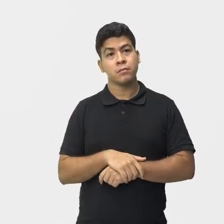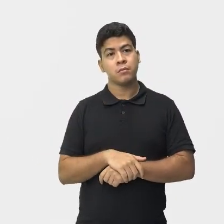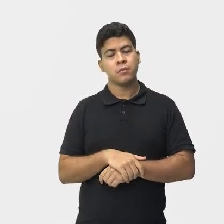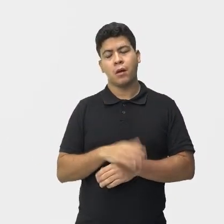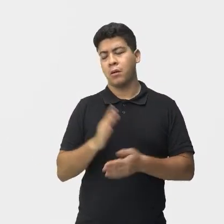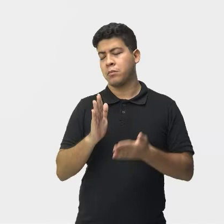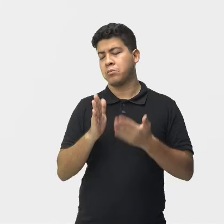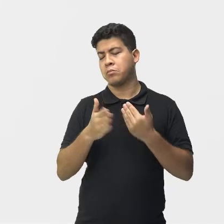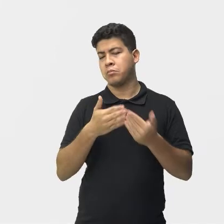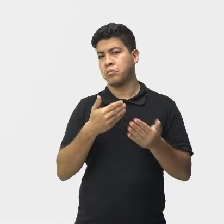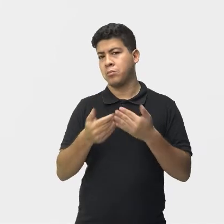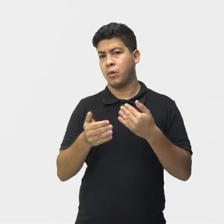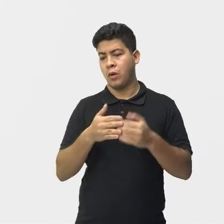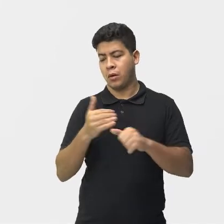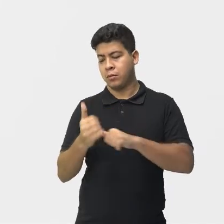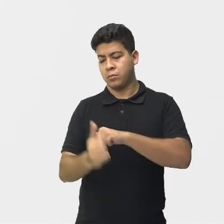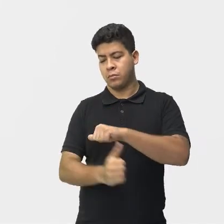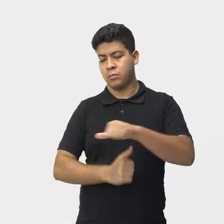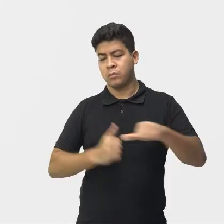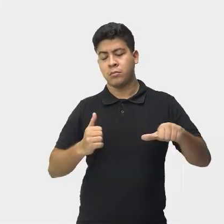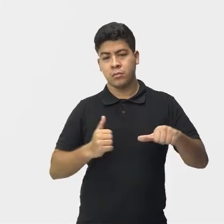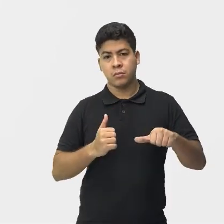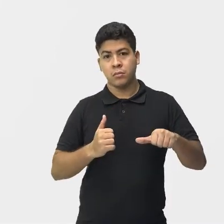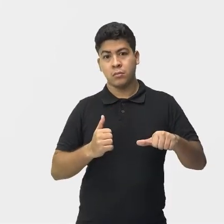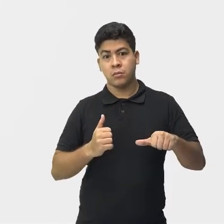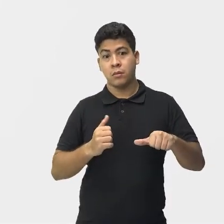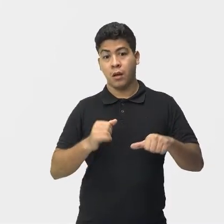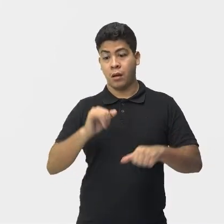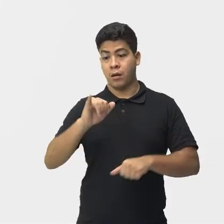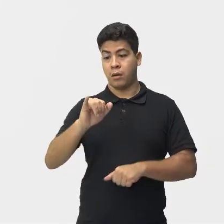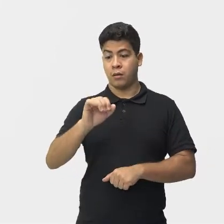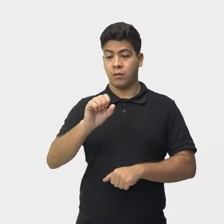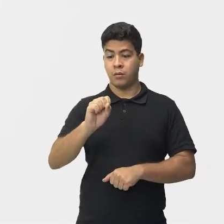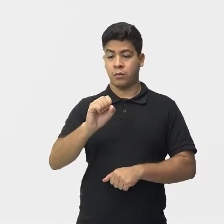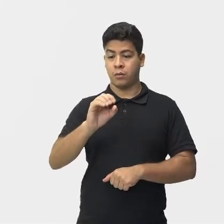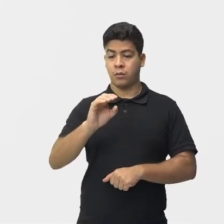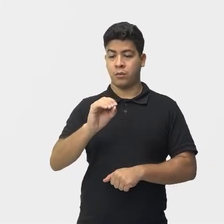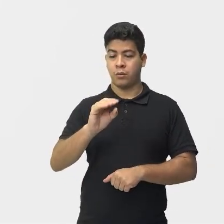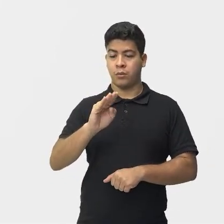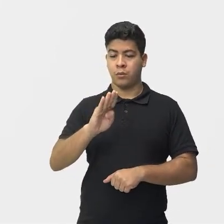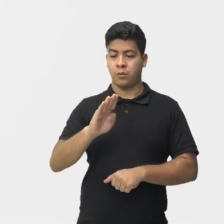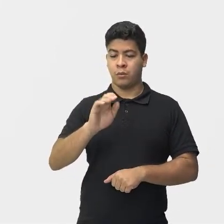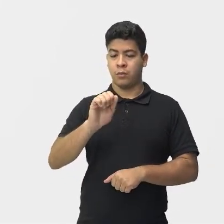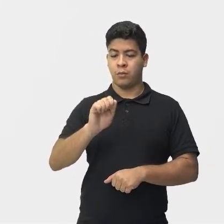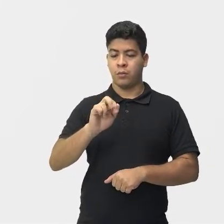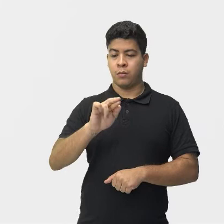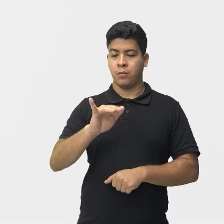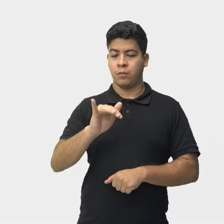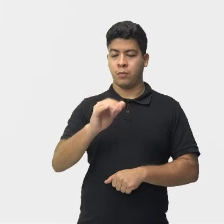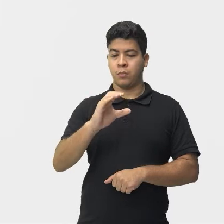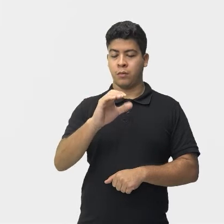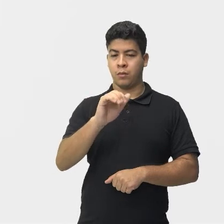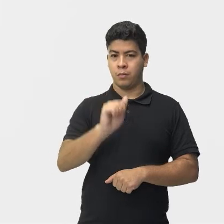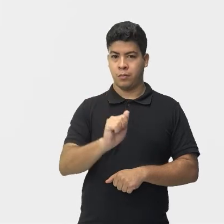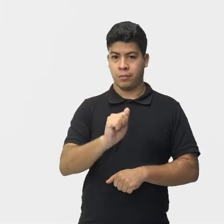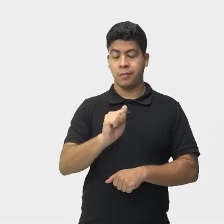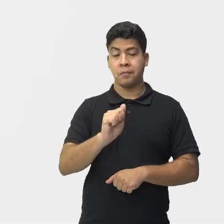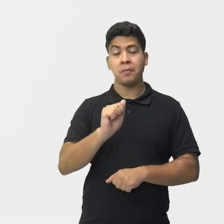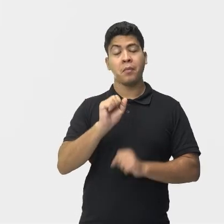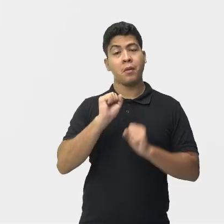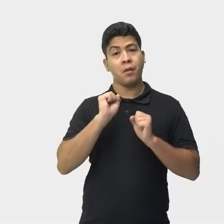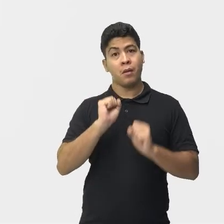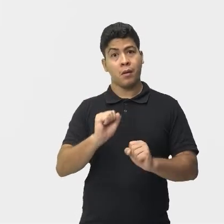nós estamos aproveitando o gráfico de uma transformação isobárica, né? Veja que aqui eu tenho o gráfico da pressão pelo volume, mas